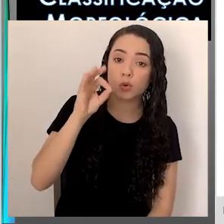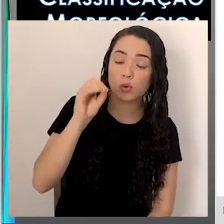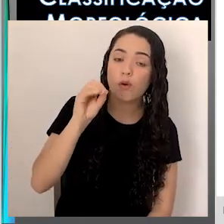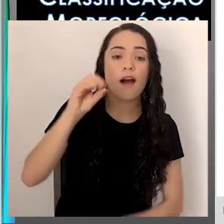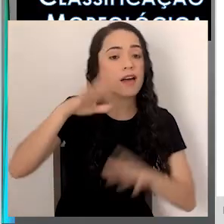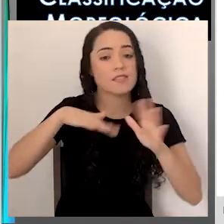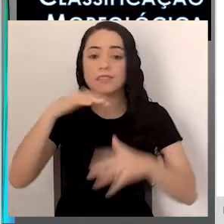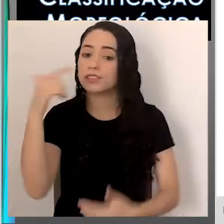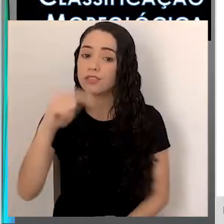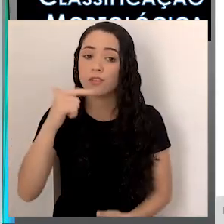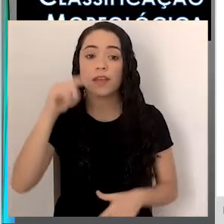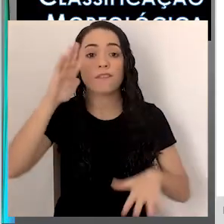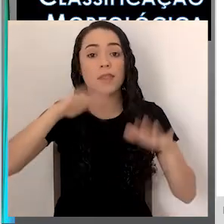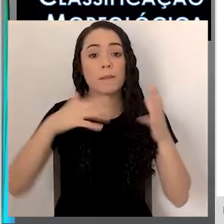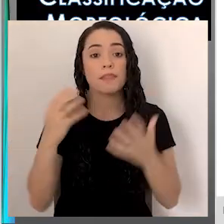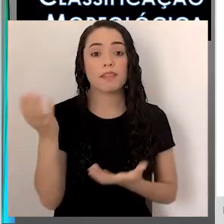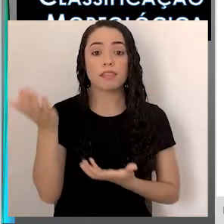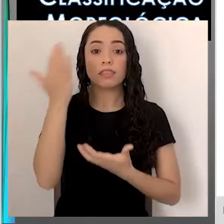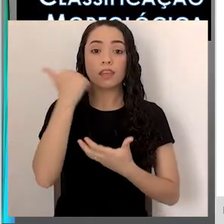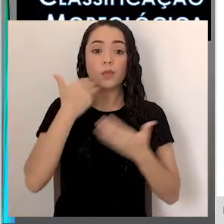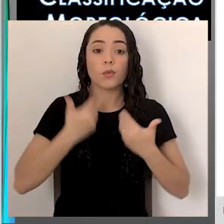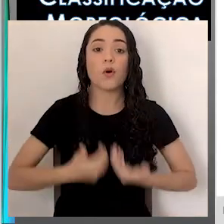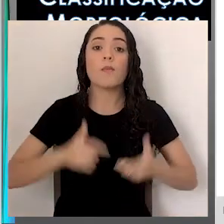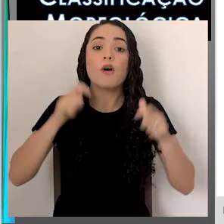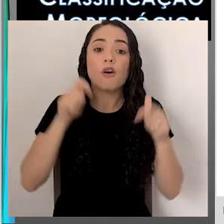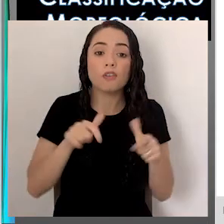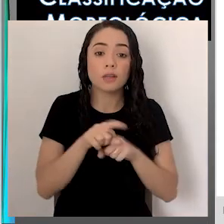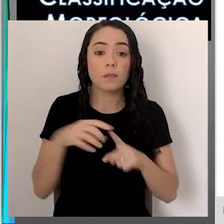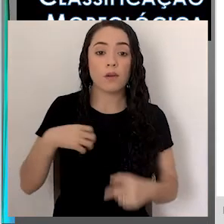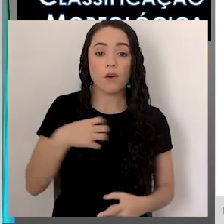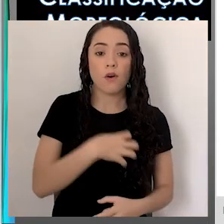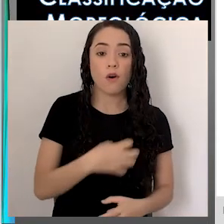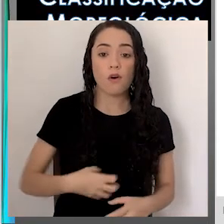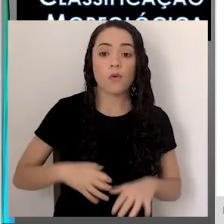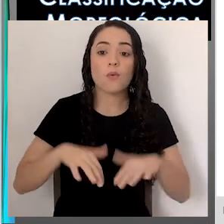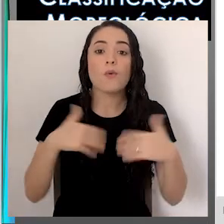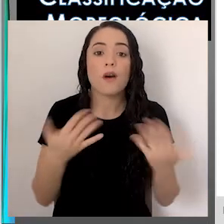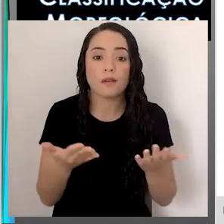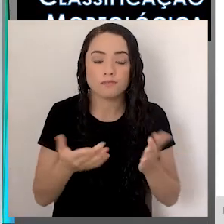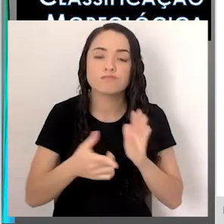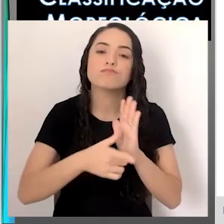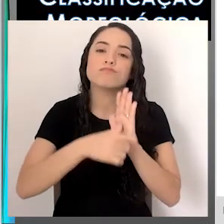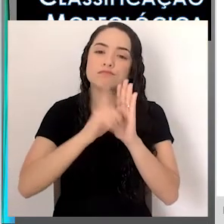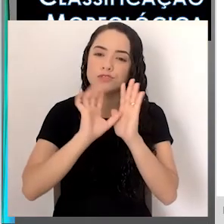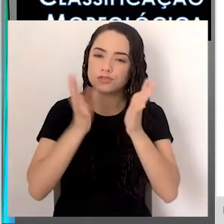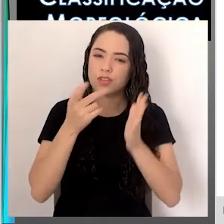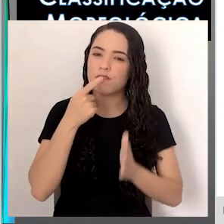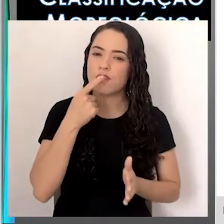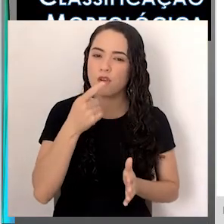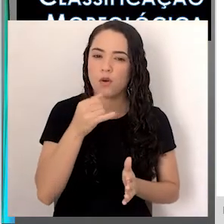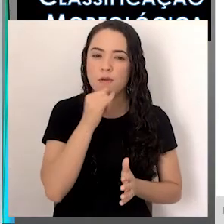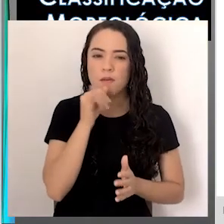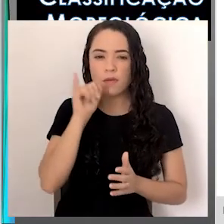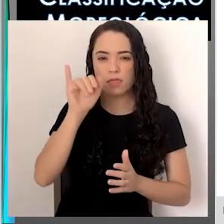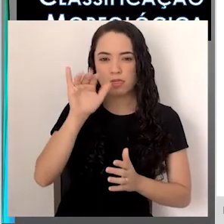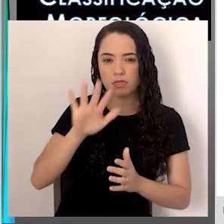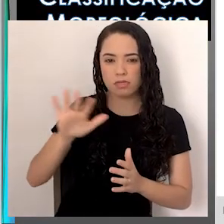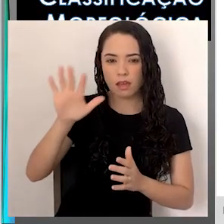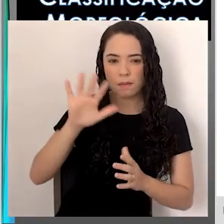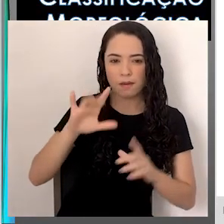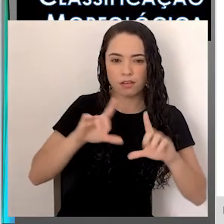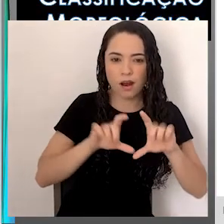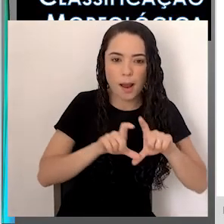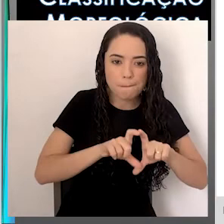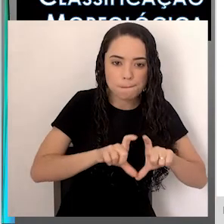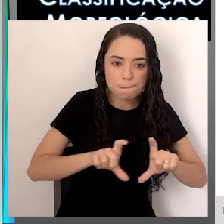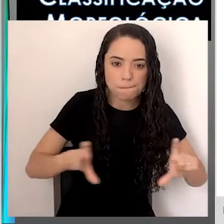não, dependendo da região e do órgão ao qual está associada. Conforme mencionamos anteriormente, na porção